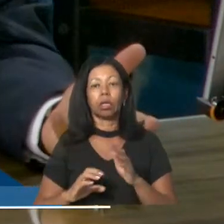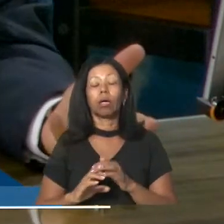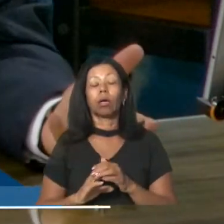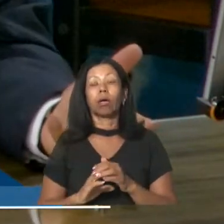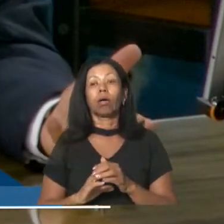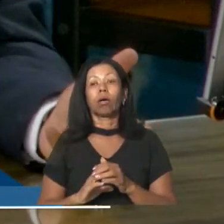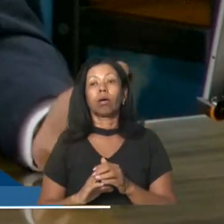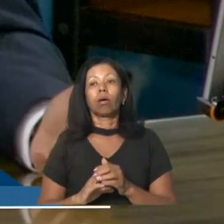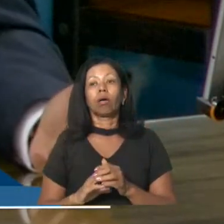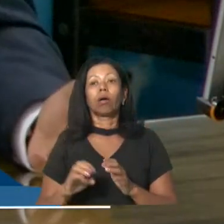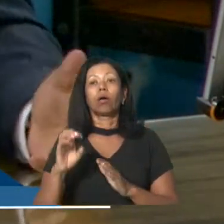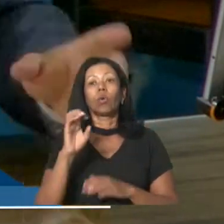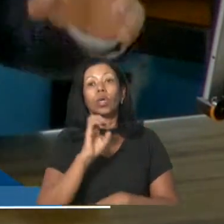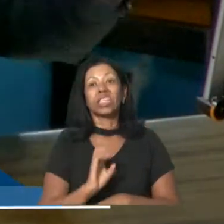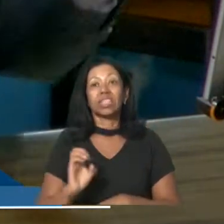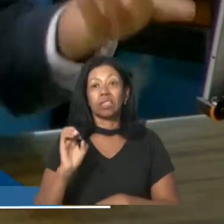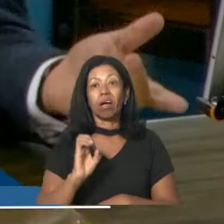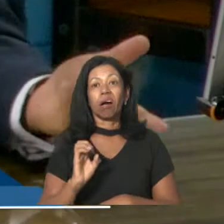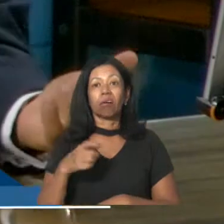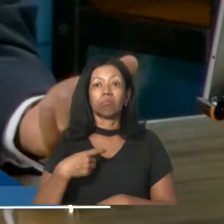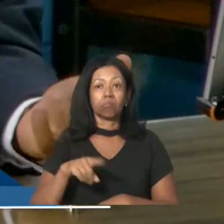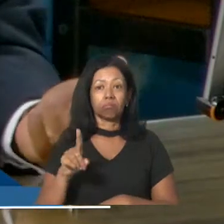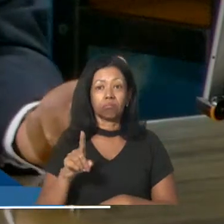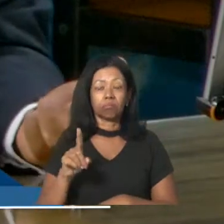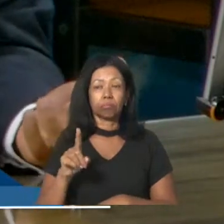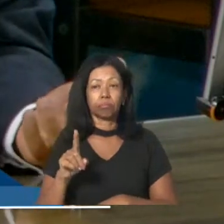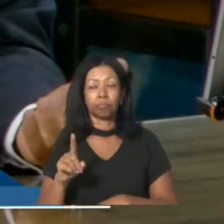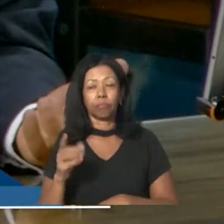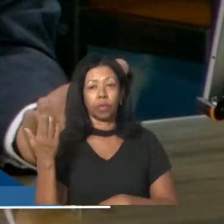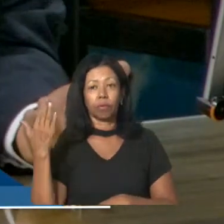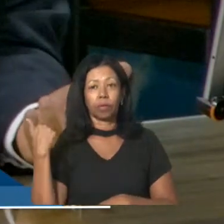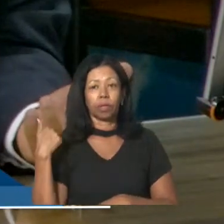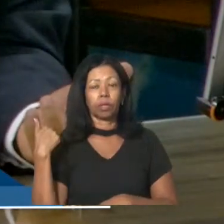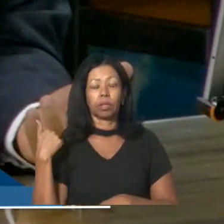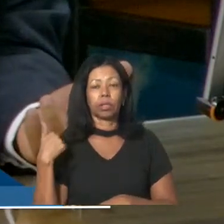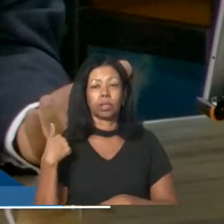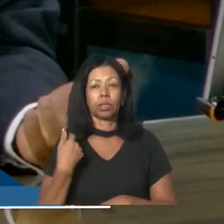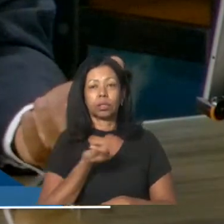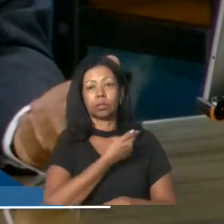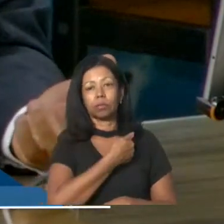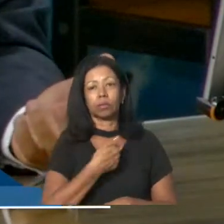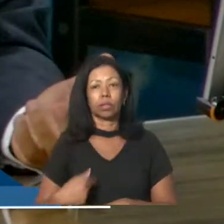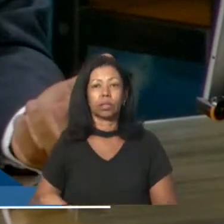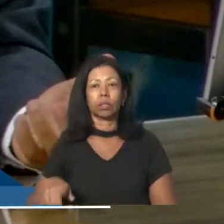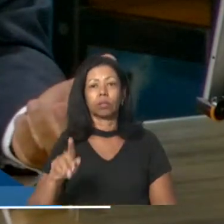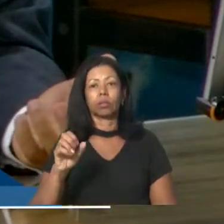lembro muito bem, numa visita, acho que em 2014, do próprio ex-governador Geraldo Alckmin,